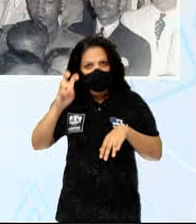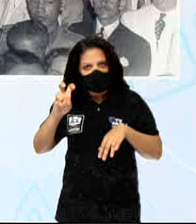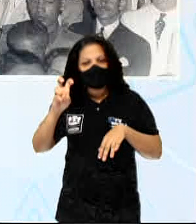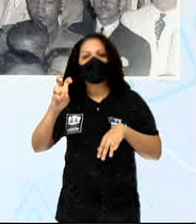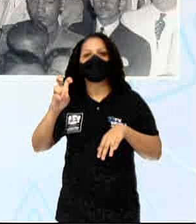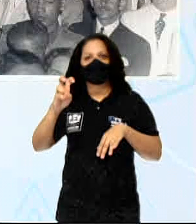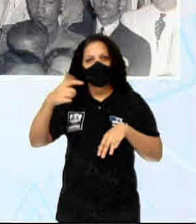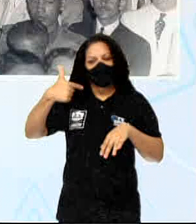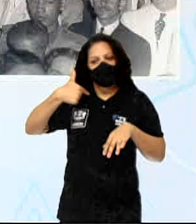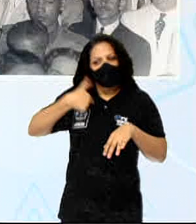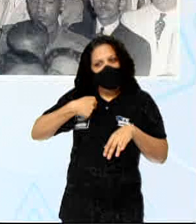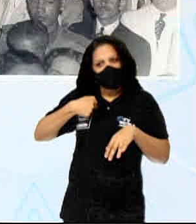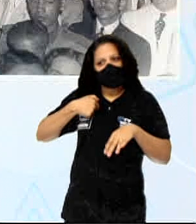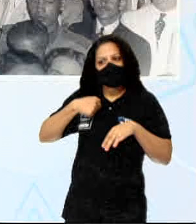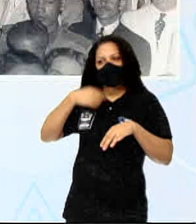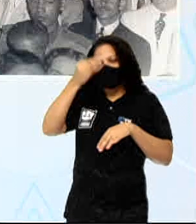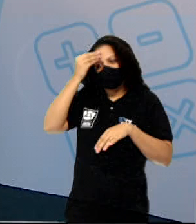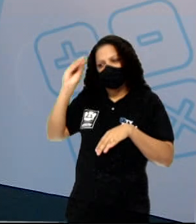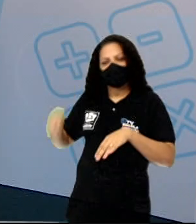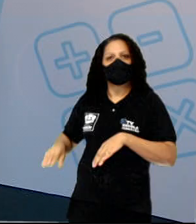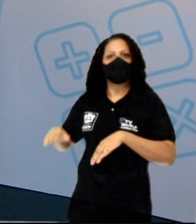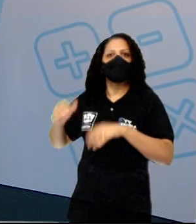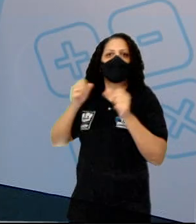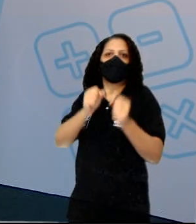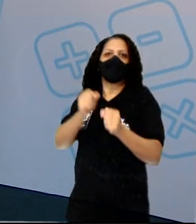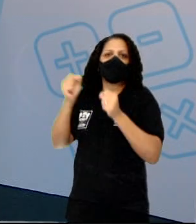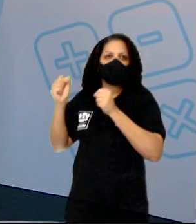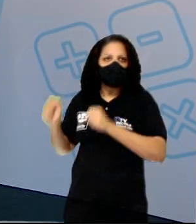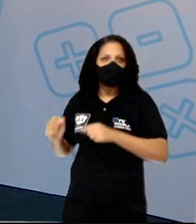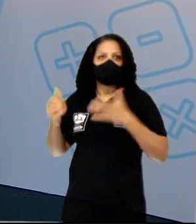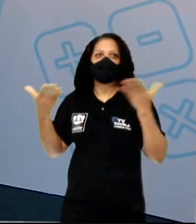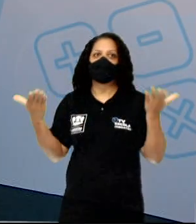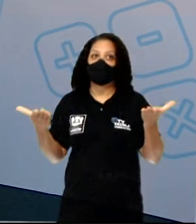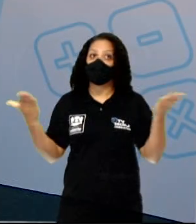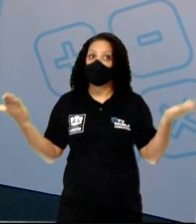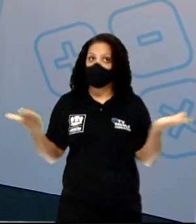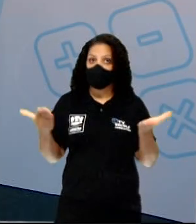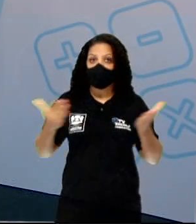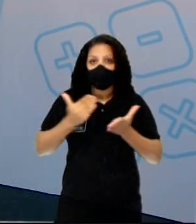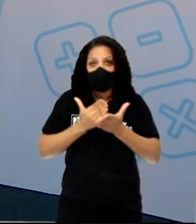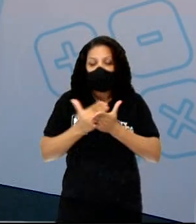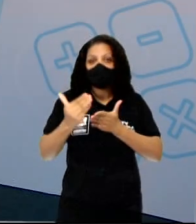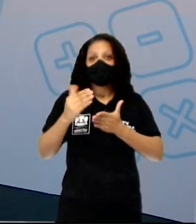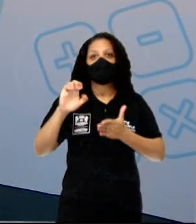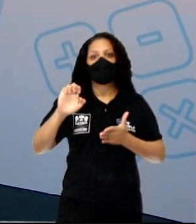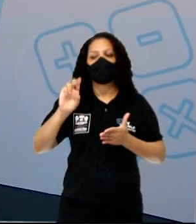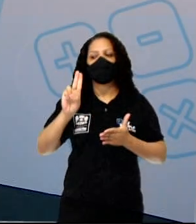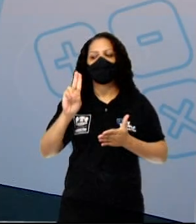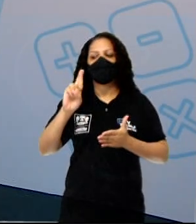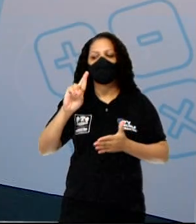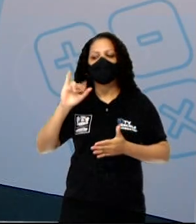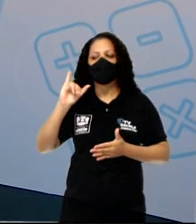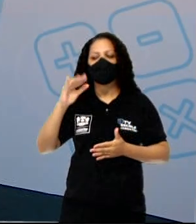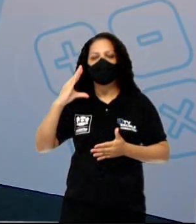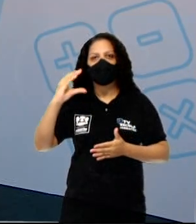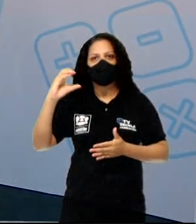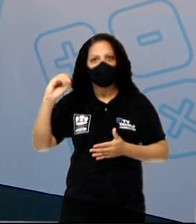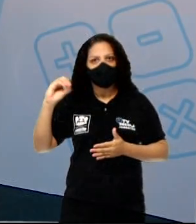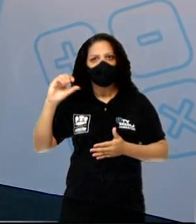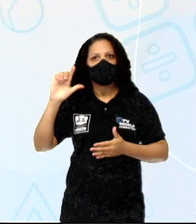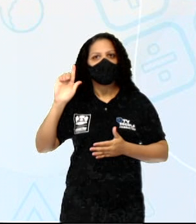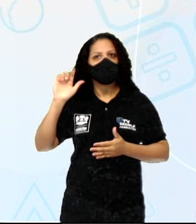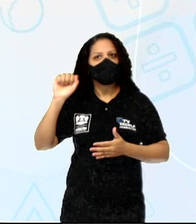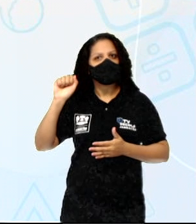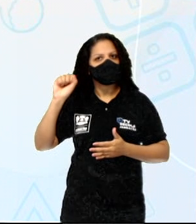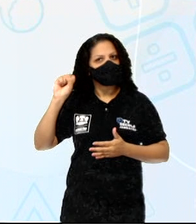outro momento da nossa história com a eleição do general Eurico Gaspar Dutra. Gente, a gente falou hoje sobre a ideia